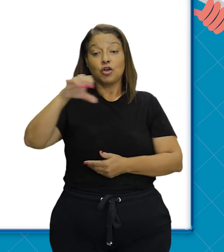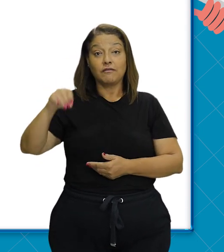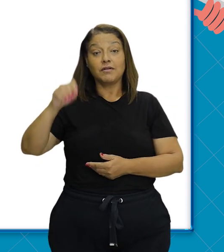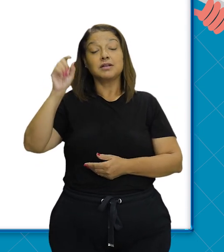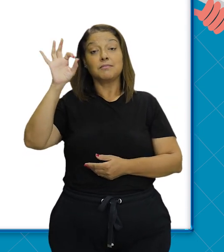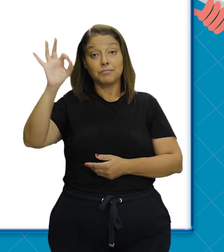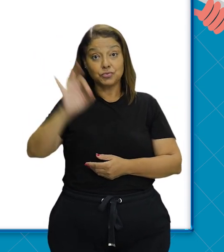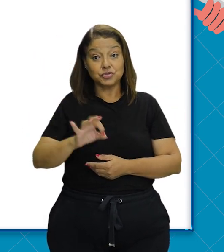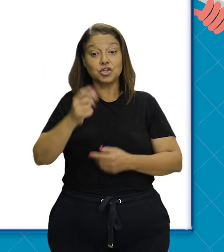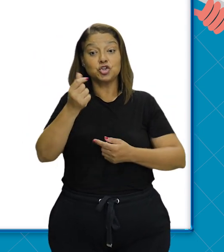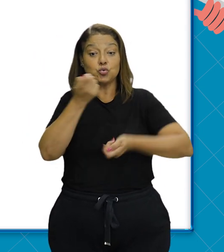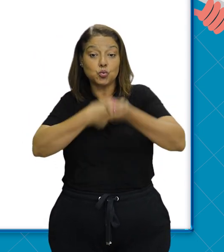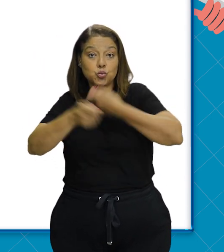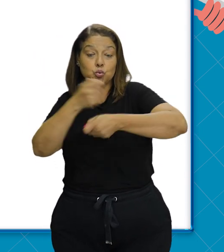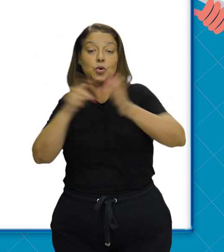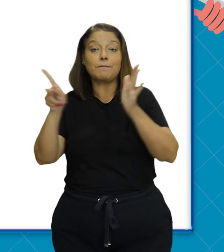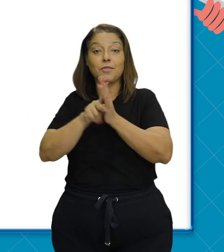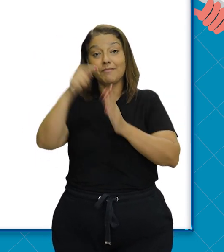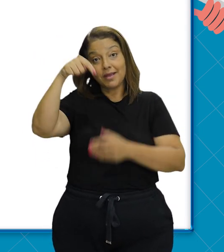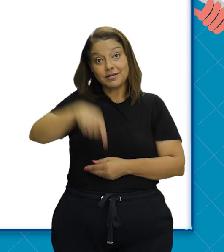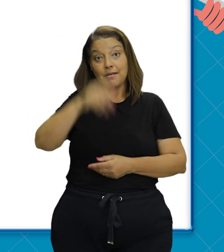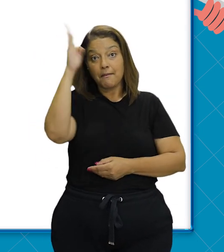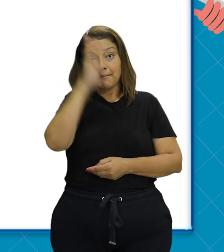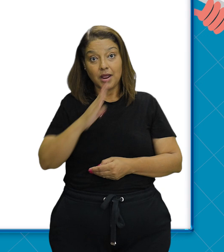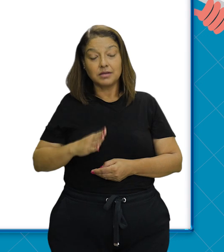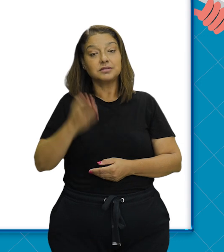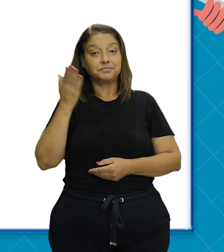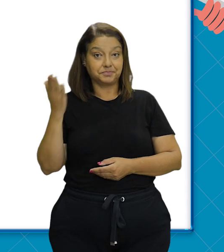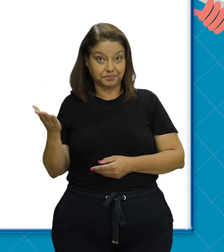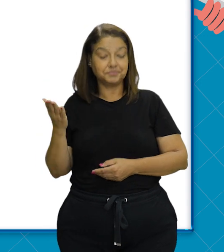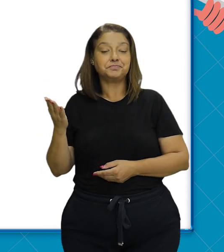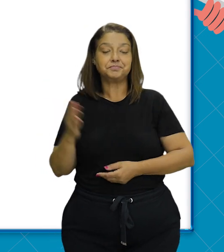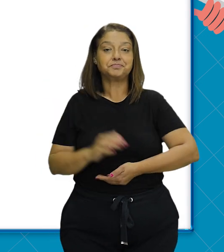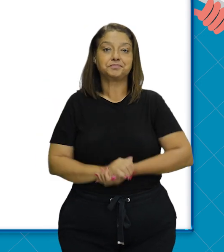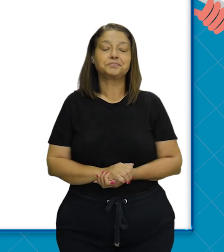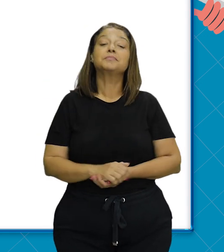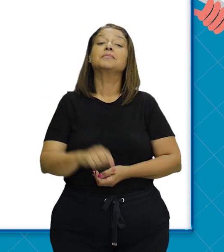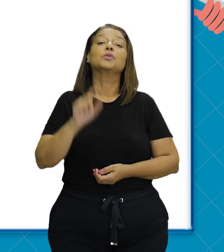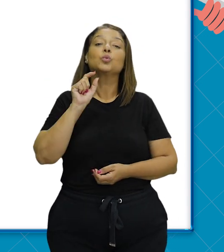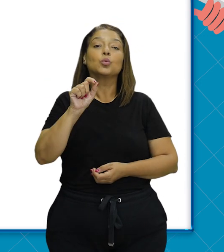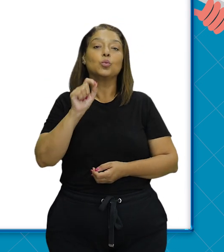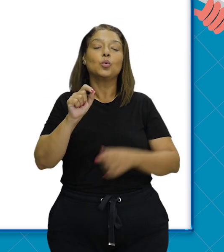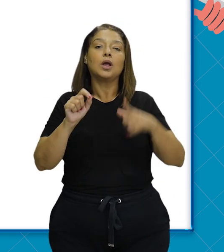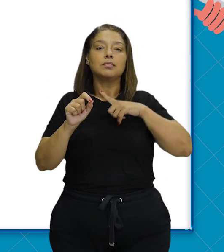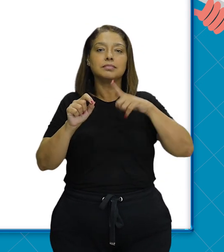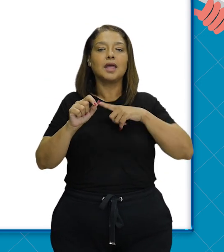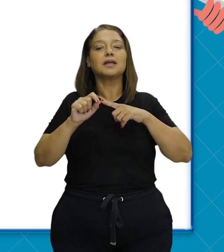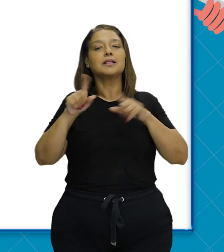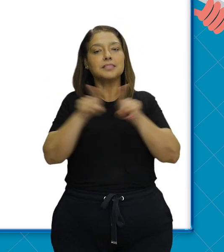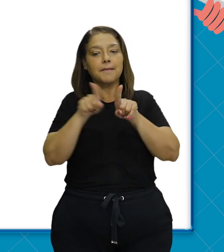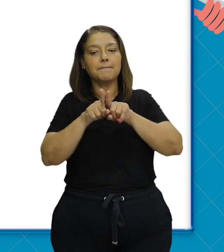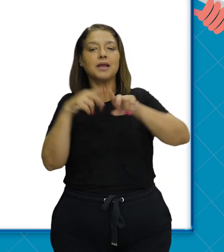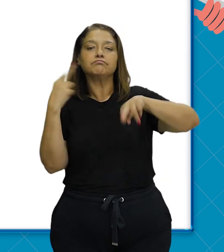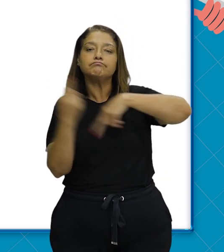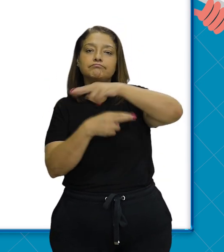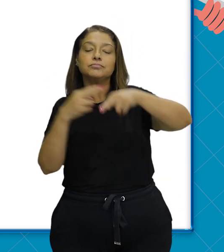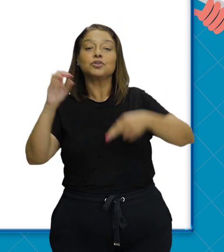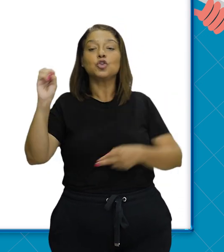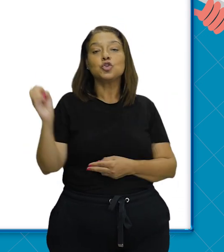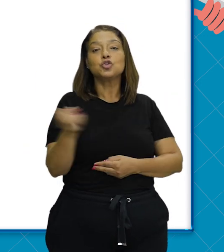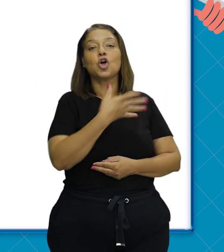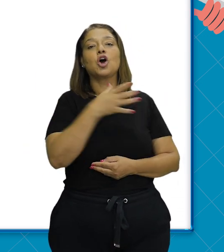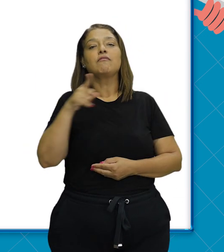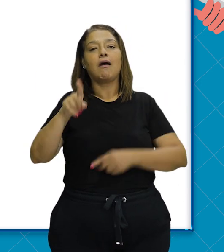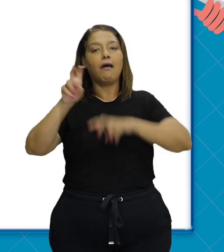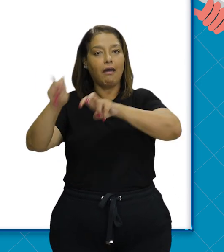90% do lucro estrangeiro no Brasil, o que era chamado de Lei das Remessas de Lucro, e a Reforma Agrária. A Reforma Agrária